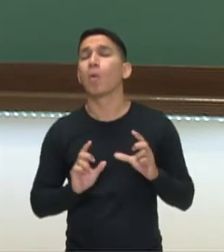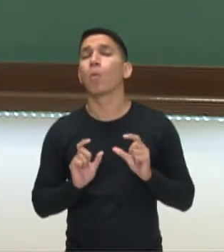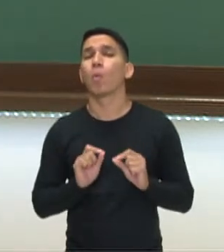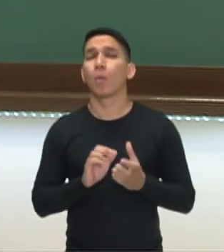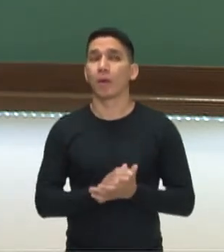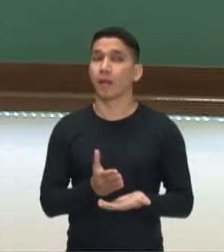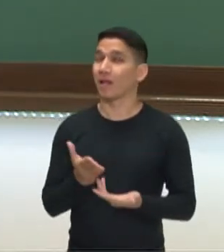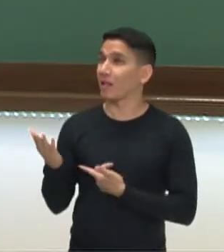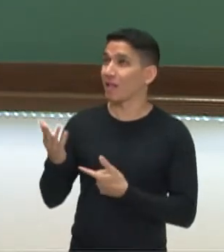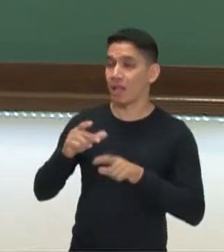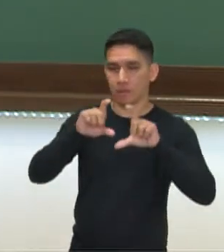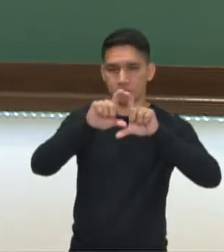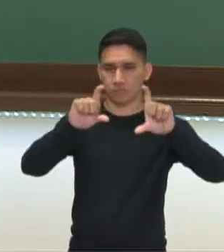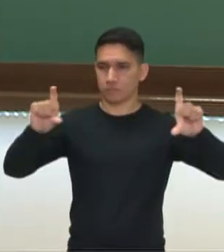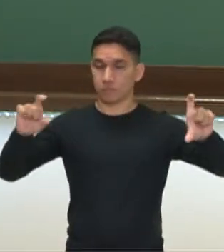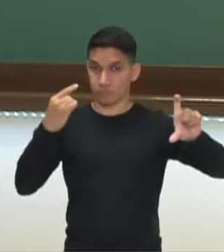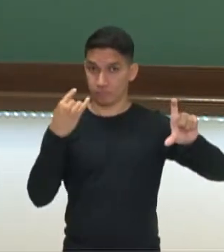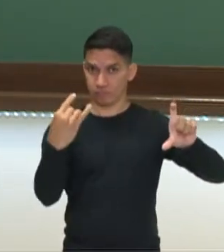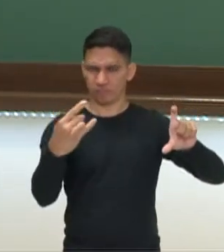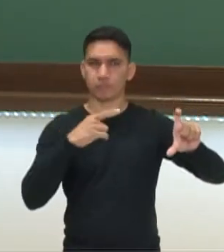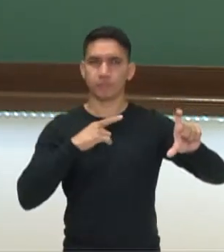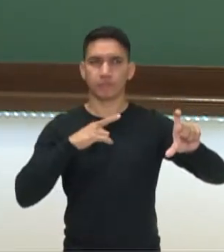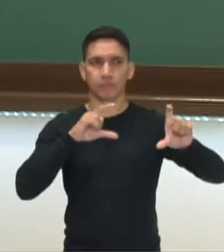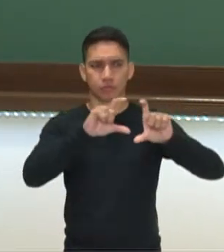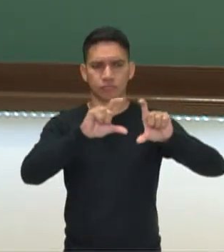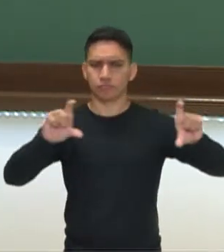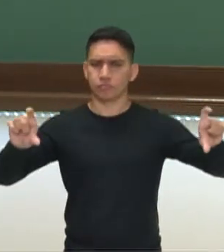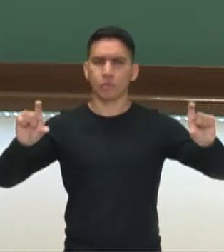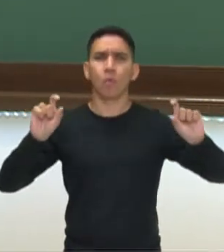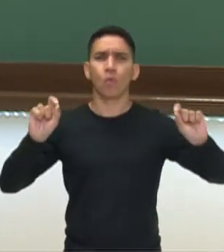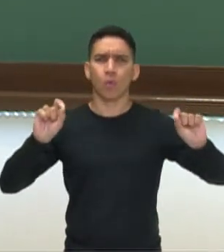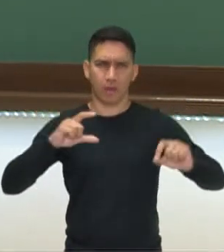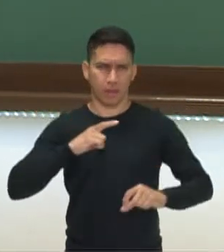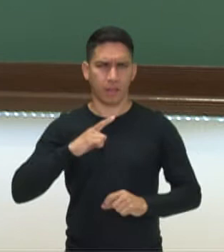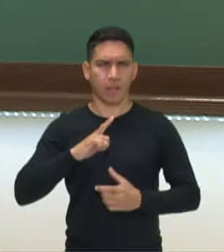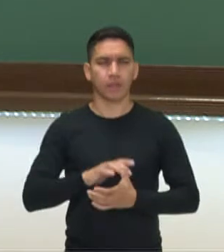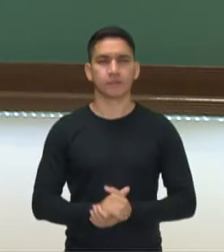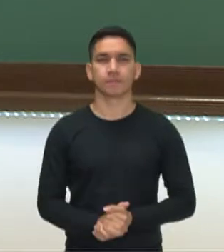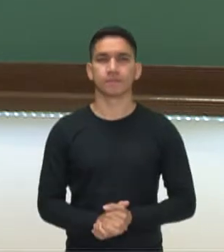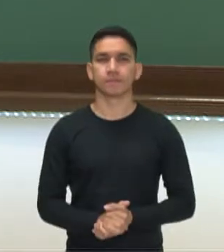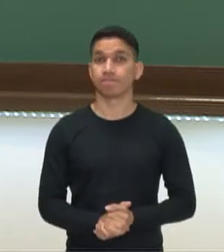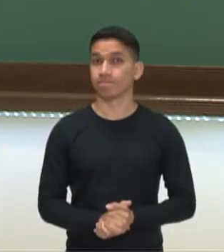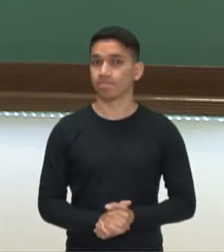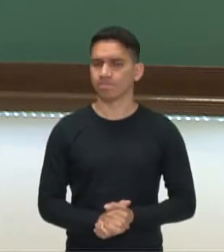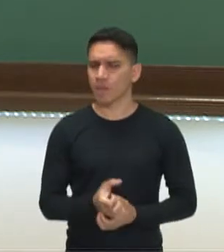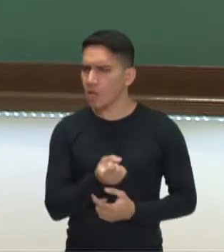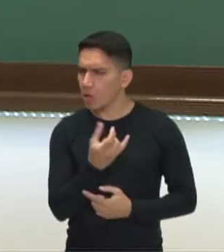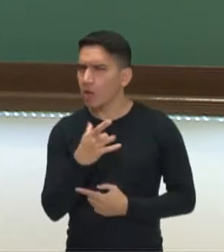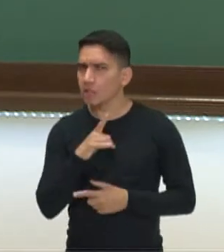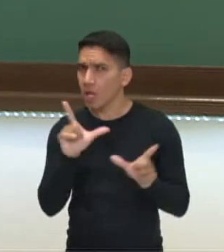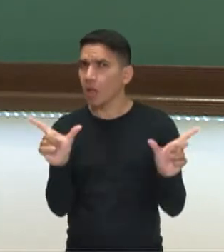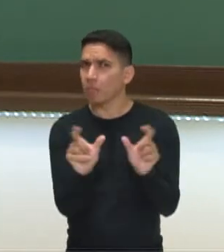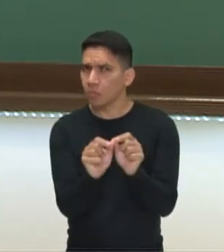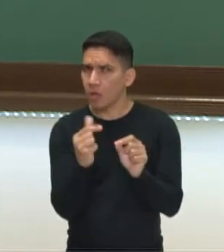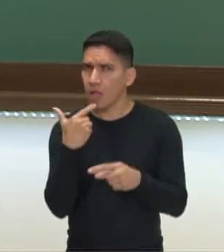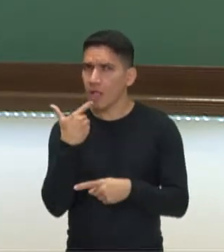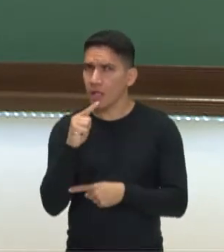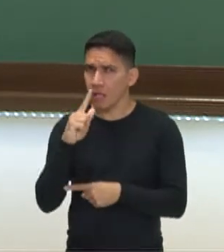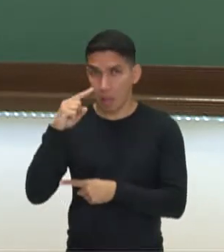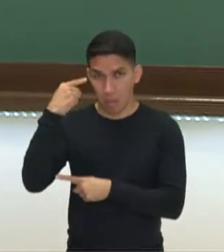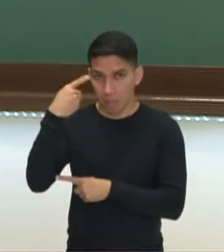este enunciado que está em destaque, inclusive, está em negrito. Tem alguma contração aí em língua